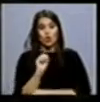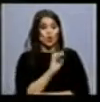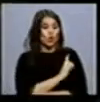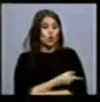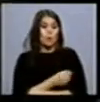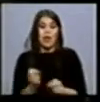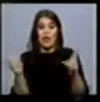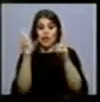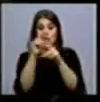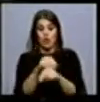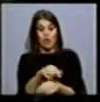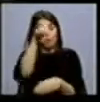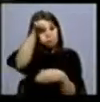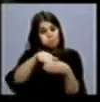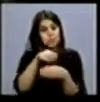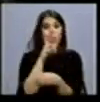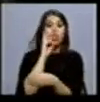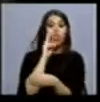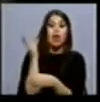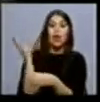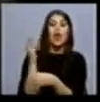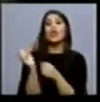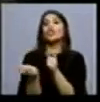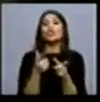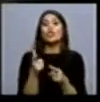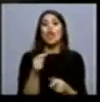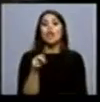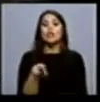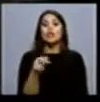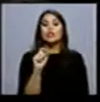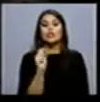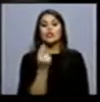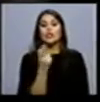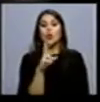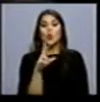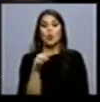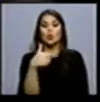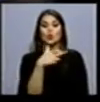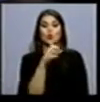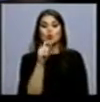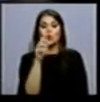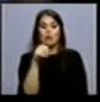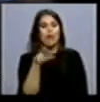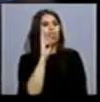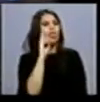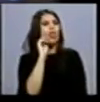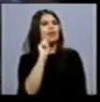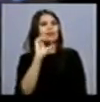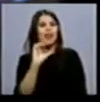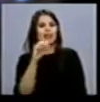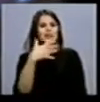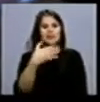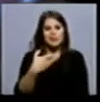seu interior, como vemos nesta animação, uma estrela de neutrões. Mas isto foi observado no século XVII, aqui na Terra. No século